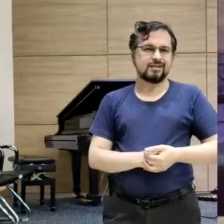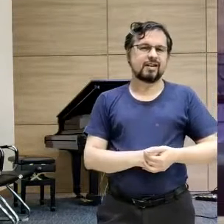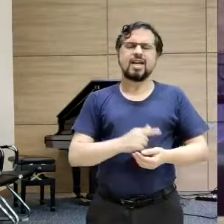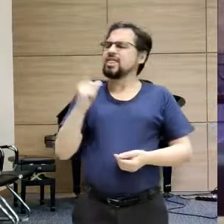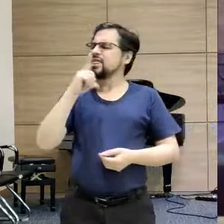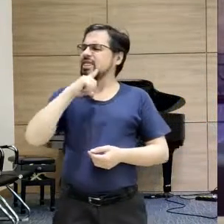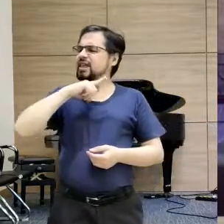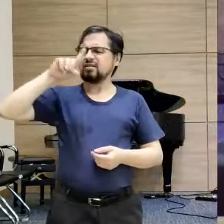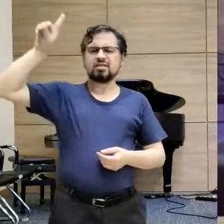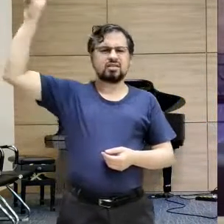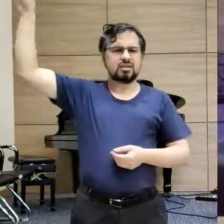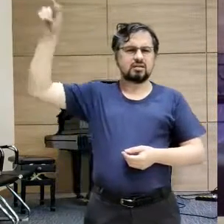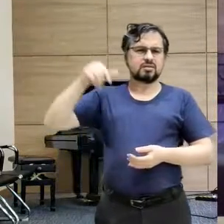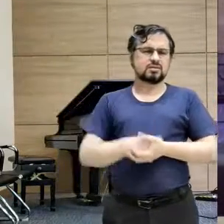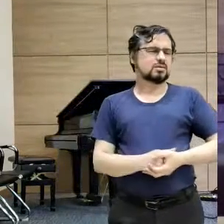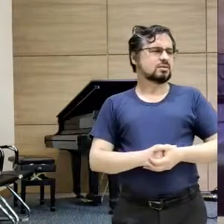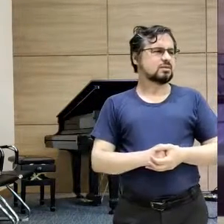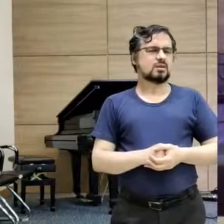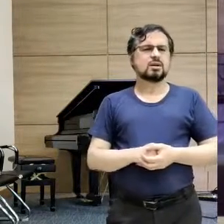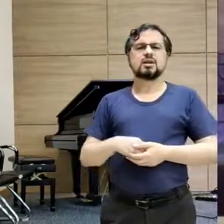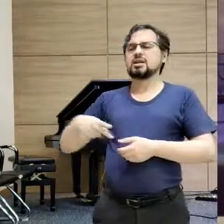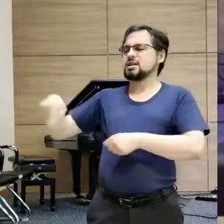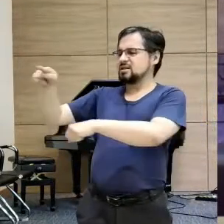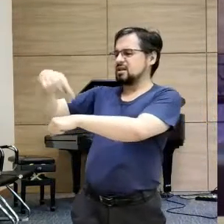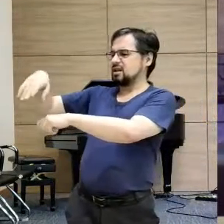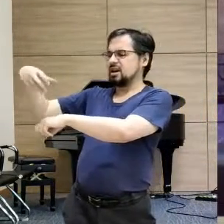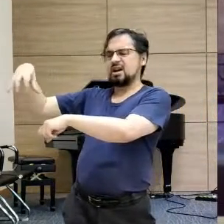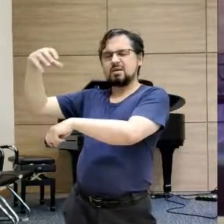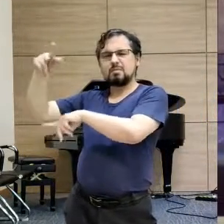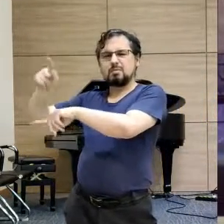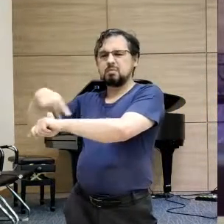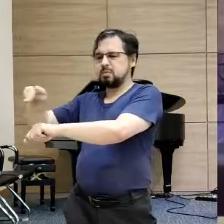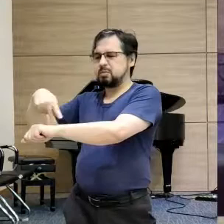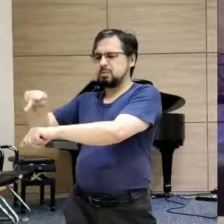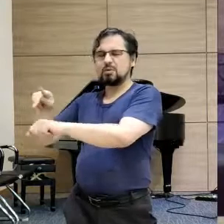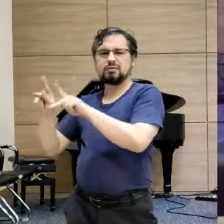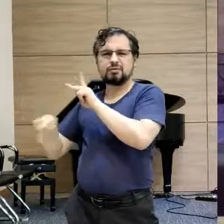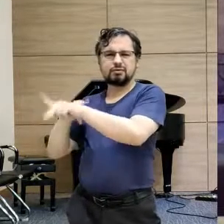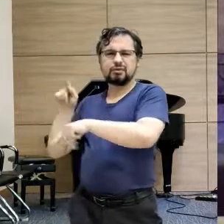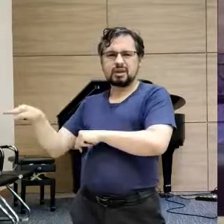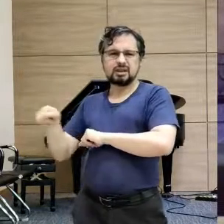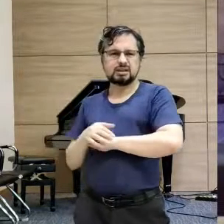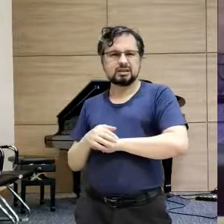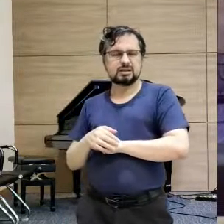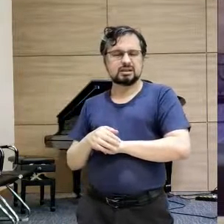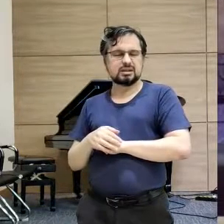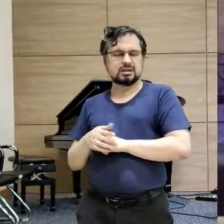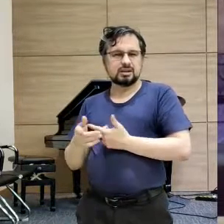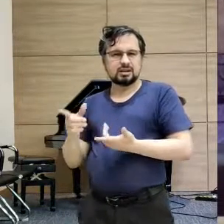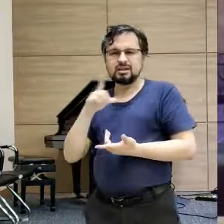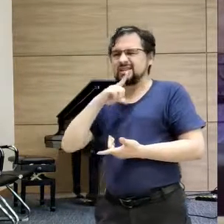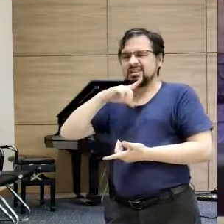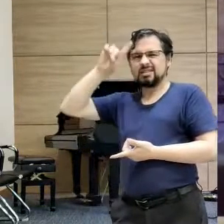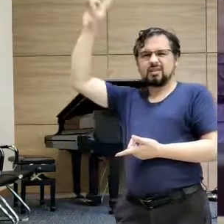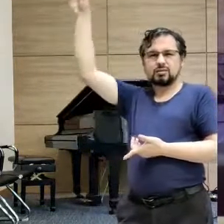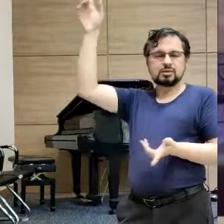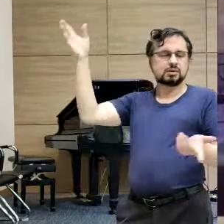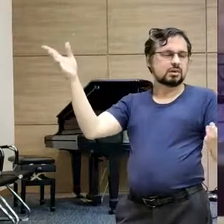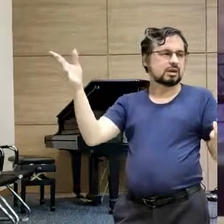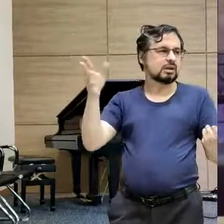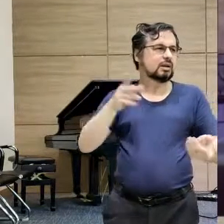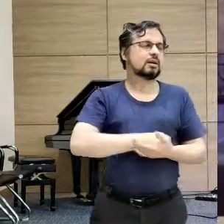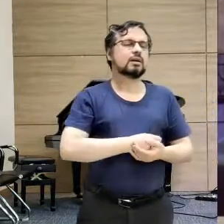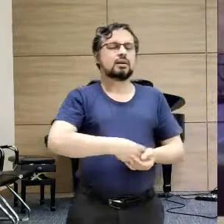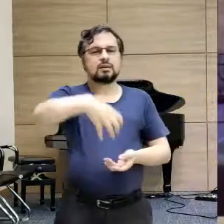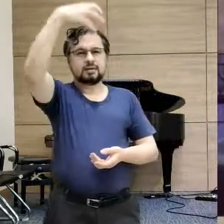dessa republiqueta, aliás, não era república, nesse reino, há Deus nesse reino. E aí Davi se levanta e diz,